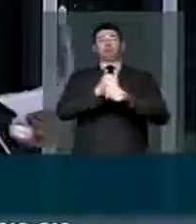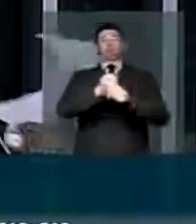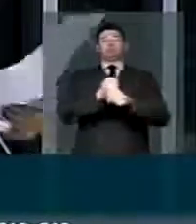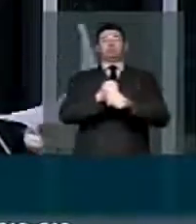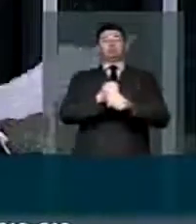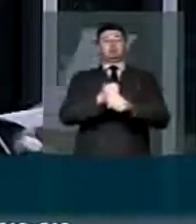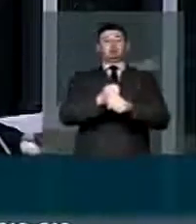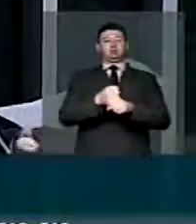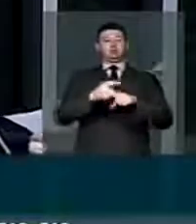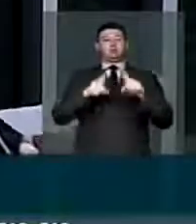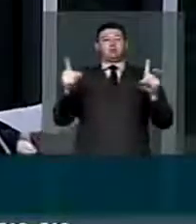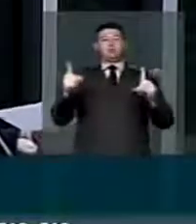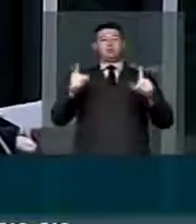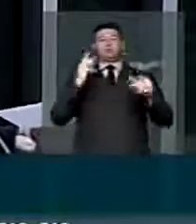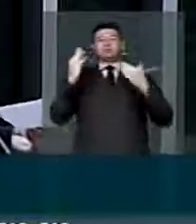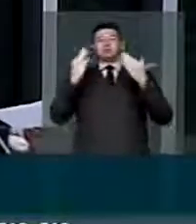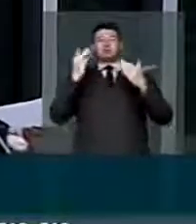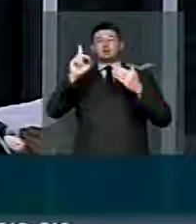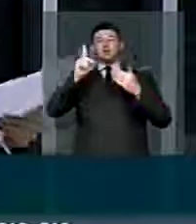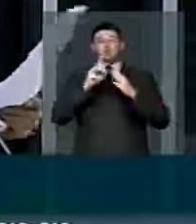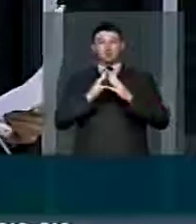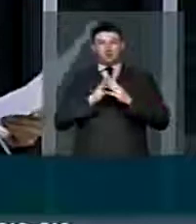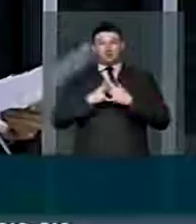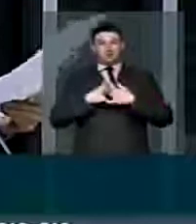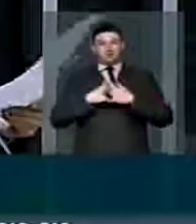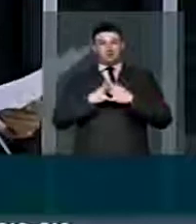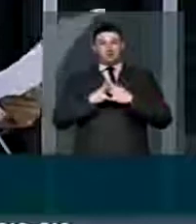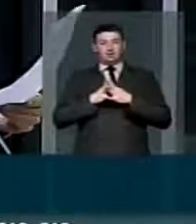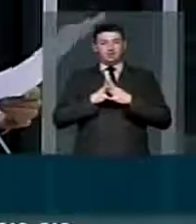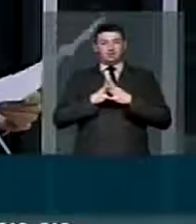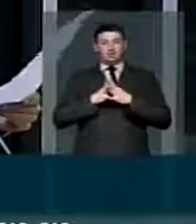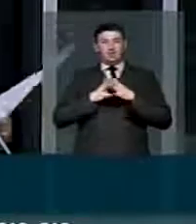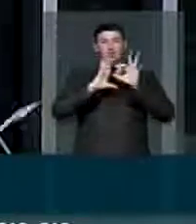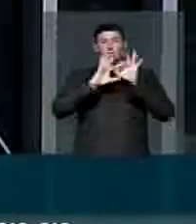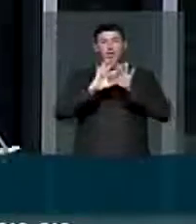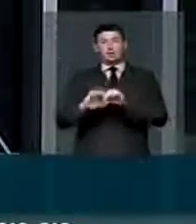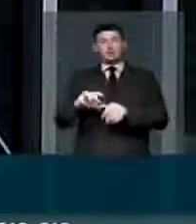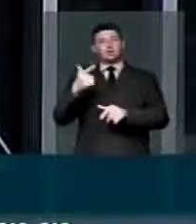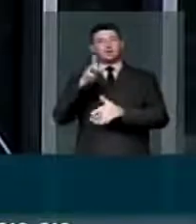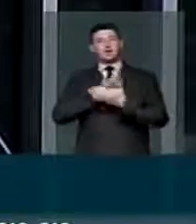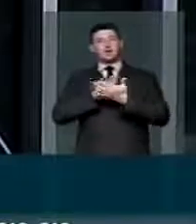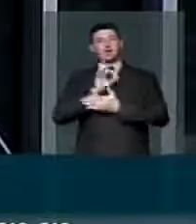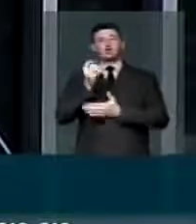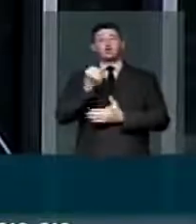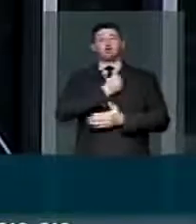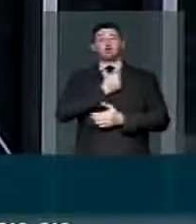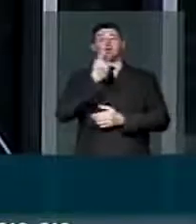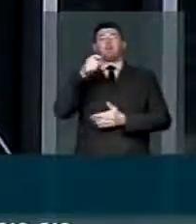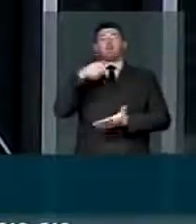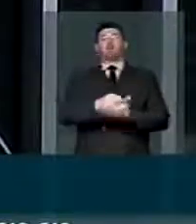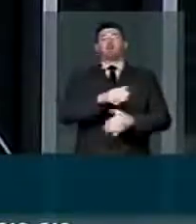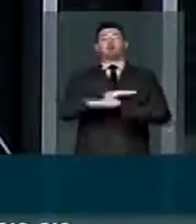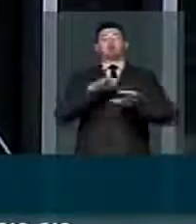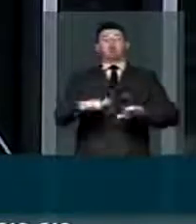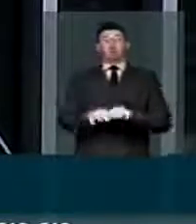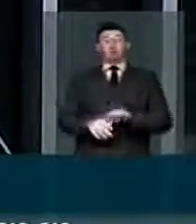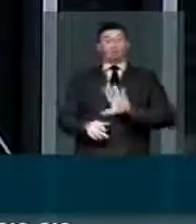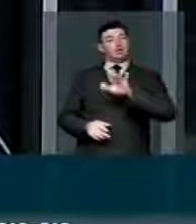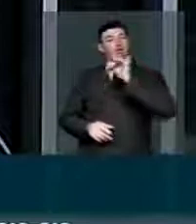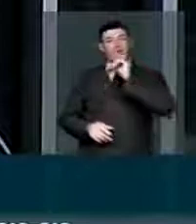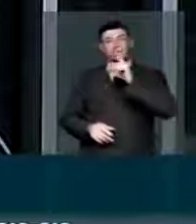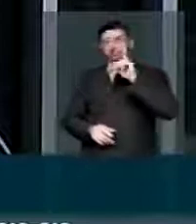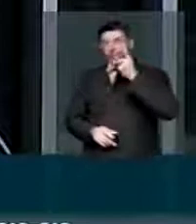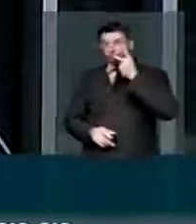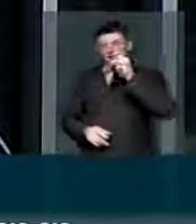sem nenhuma comparação, sem nenhuma contextualização. Não dizem, por exemplo,